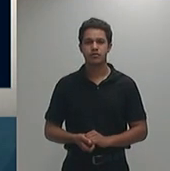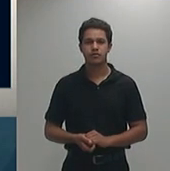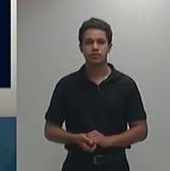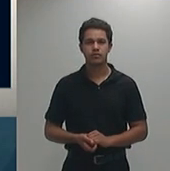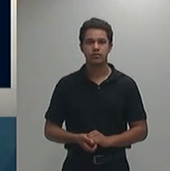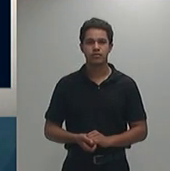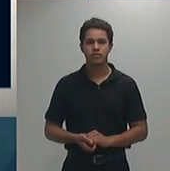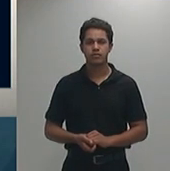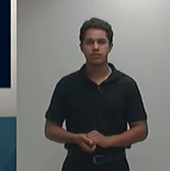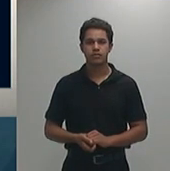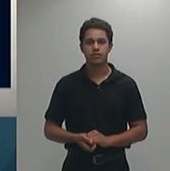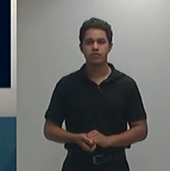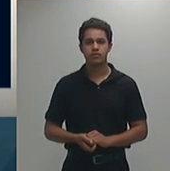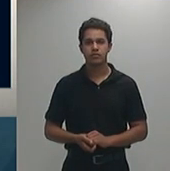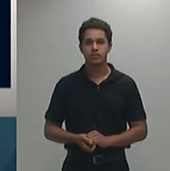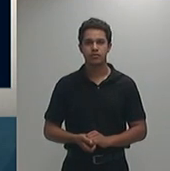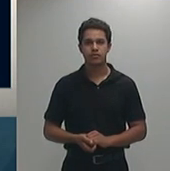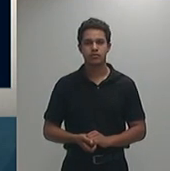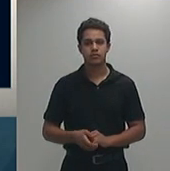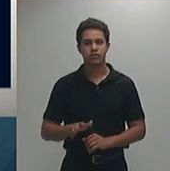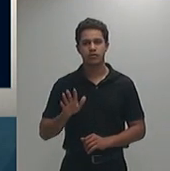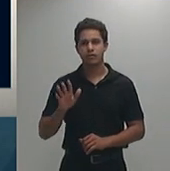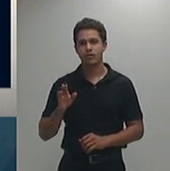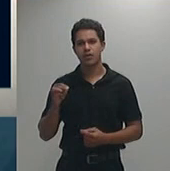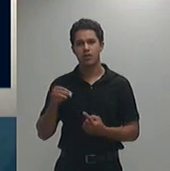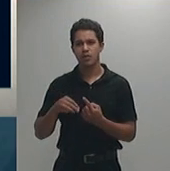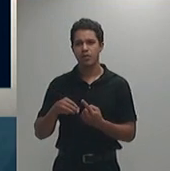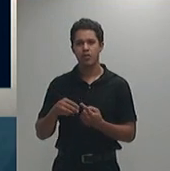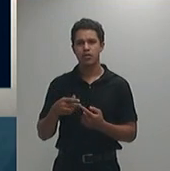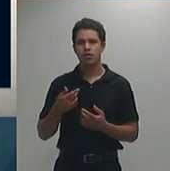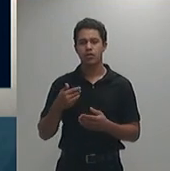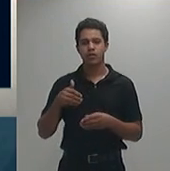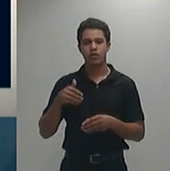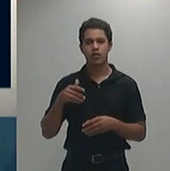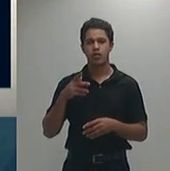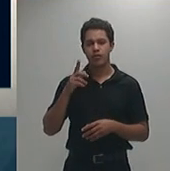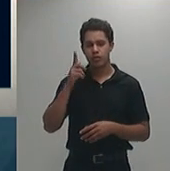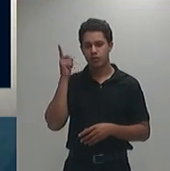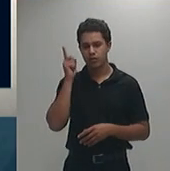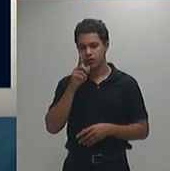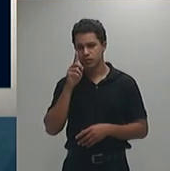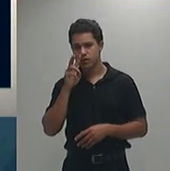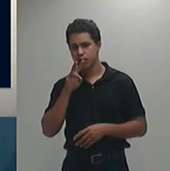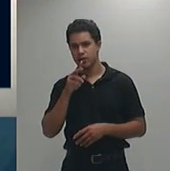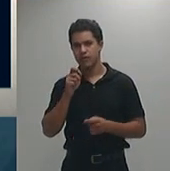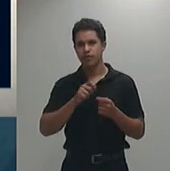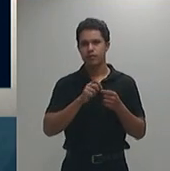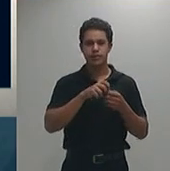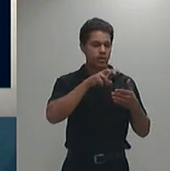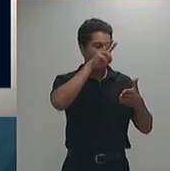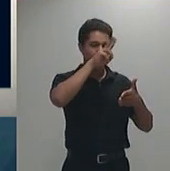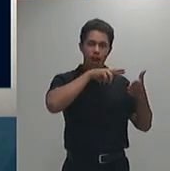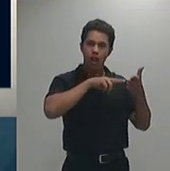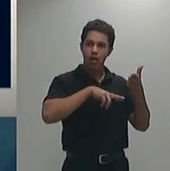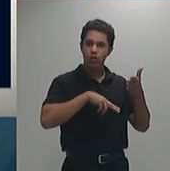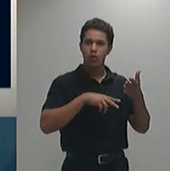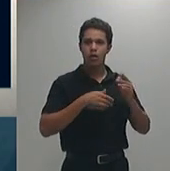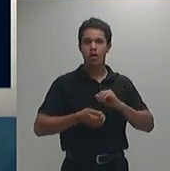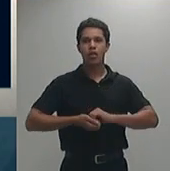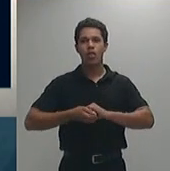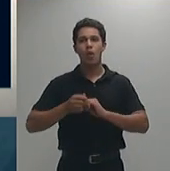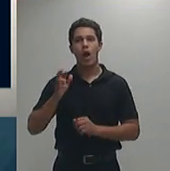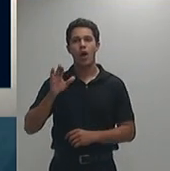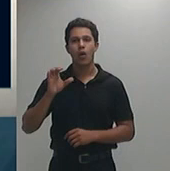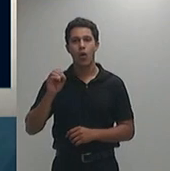é só um minuto para poder prosseguir aqui volta longo eu não vou cansar os com a leitura do acórdão recorrido mas